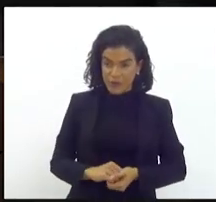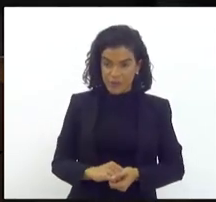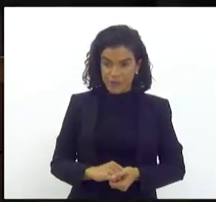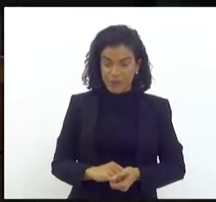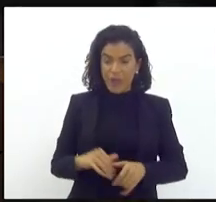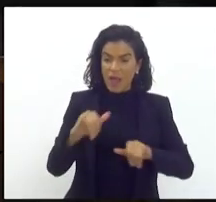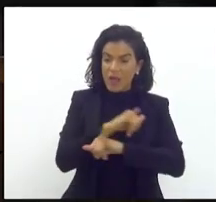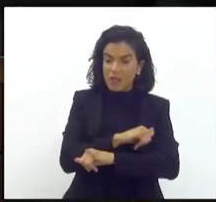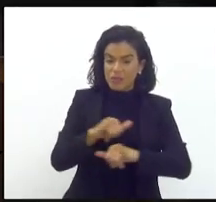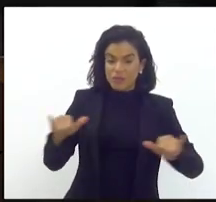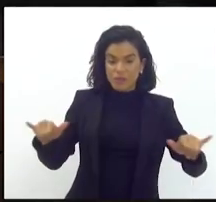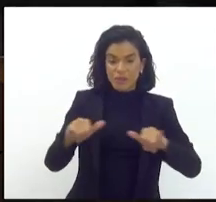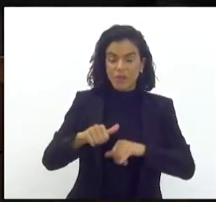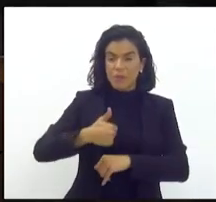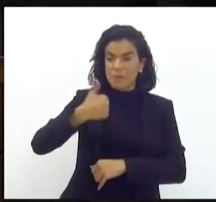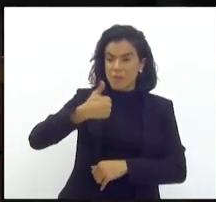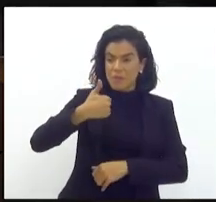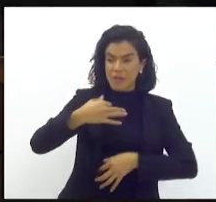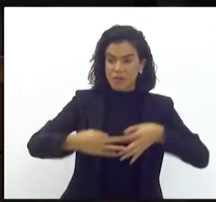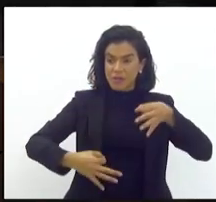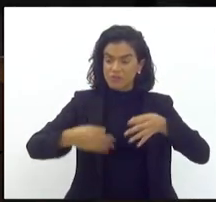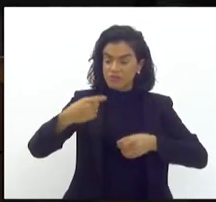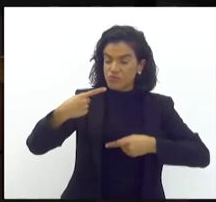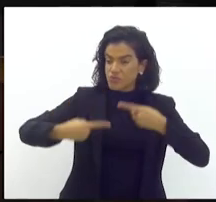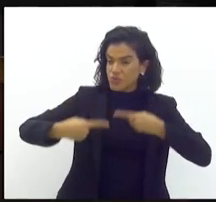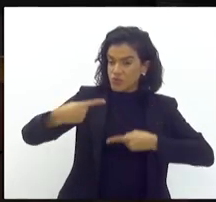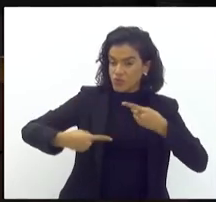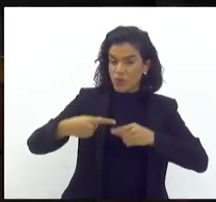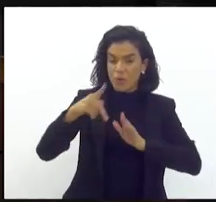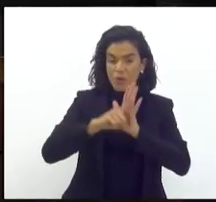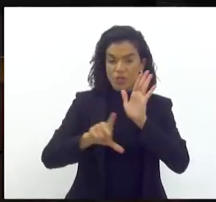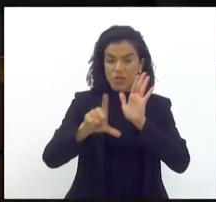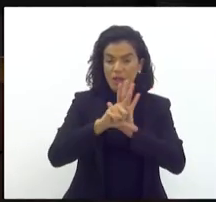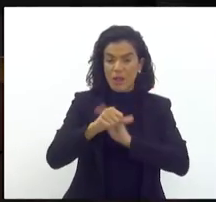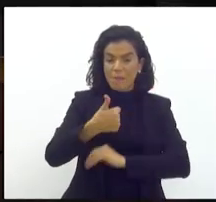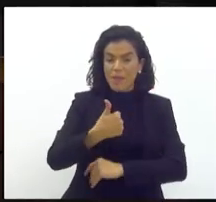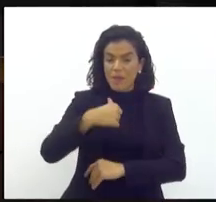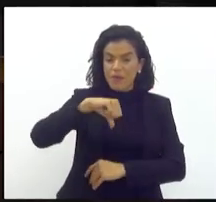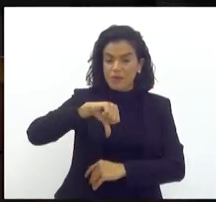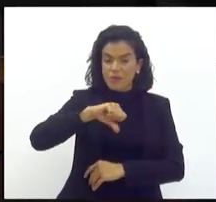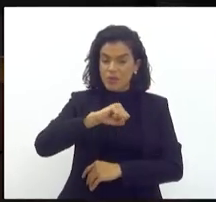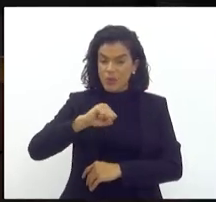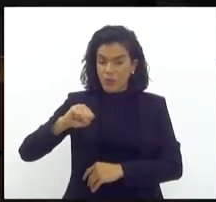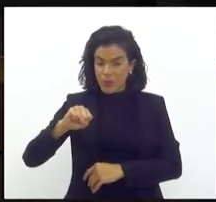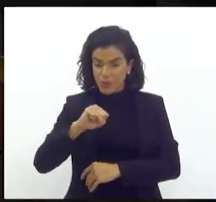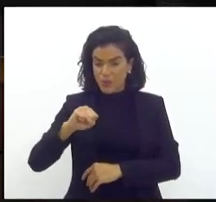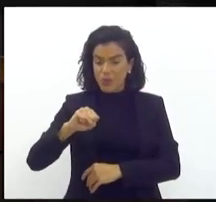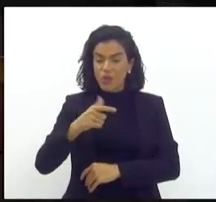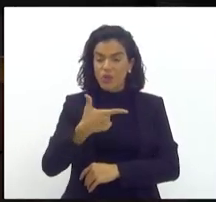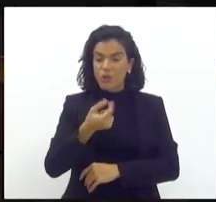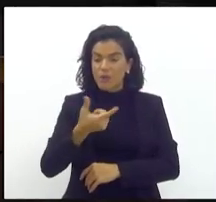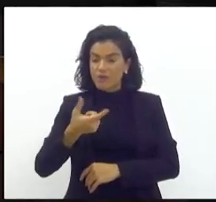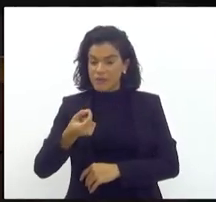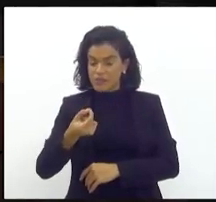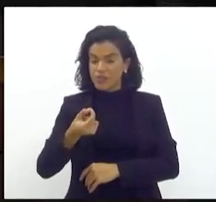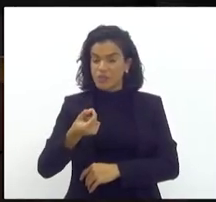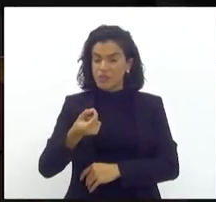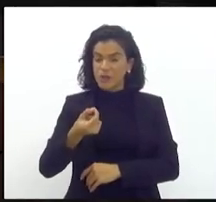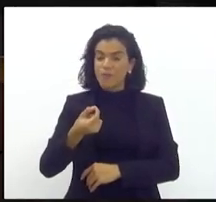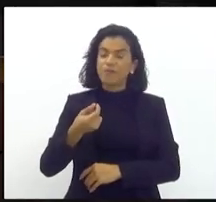anuncio em primeira discussão projeto de lei 1888 2020